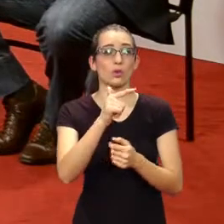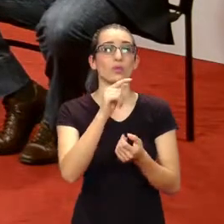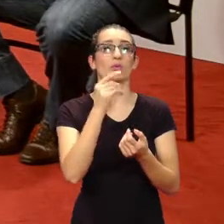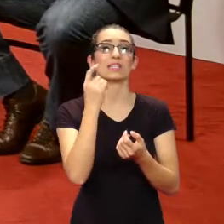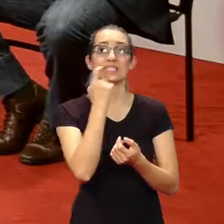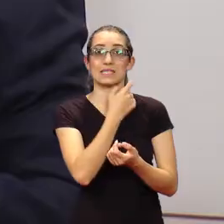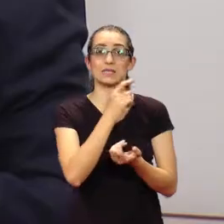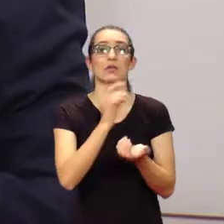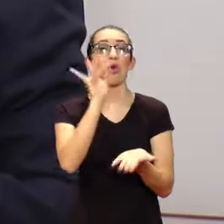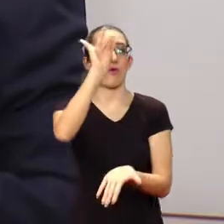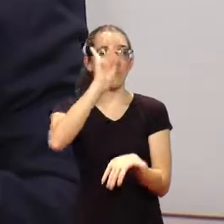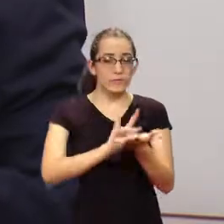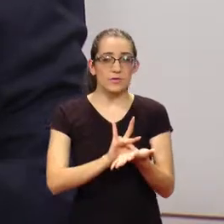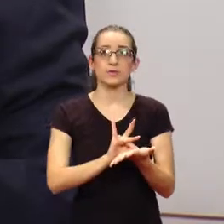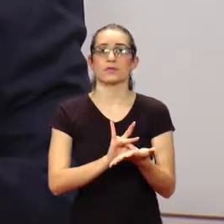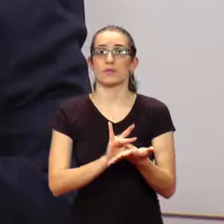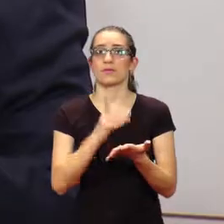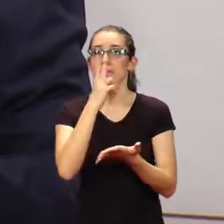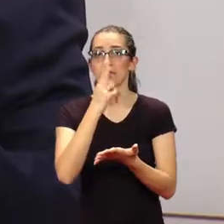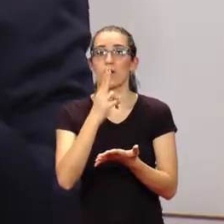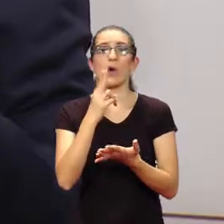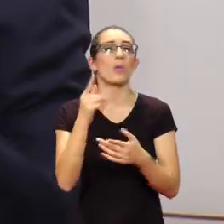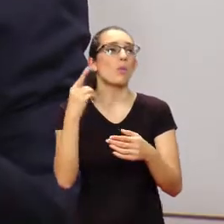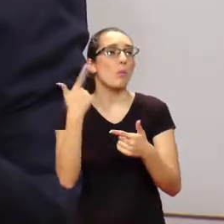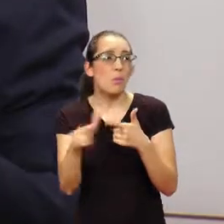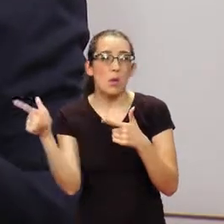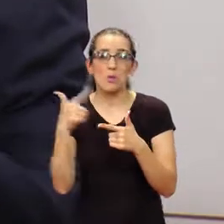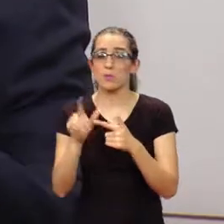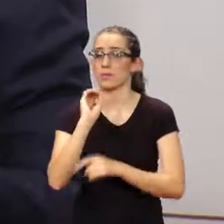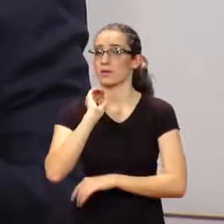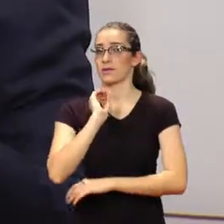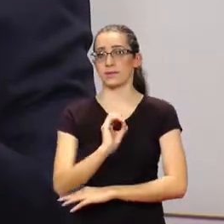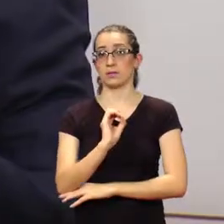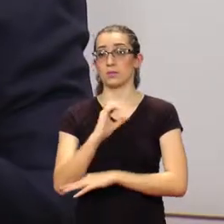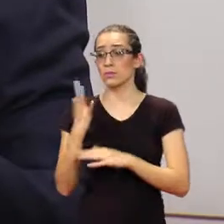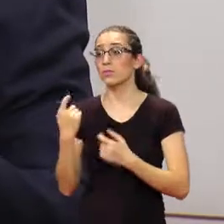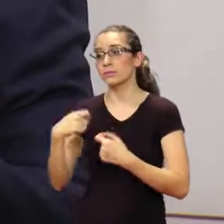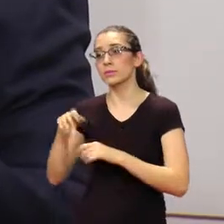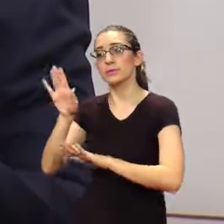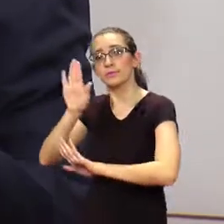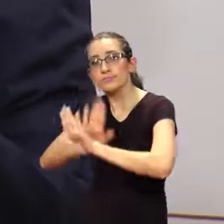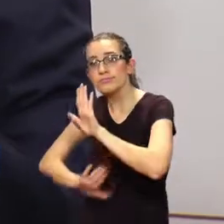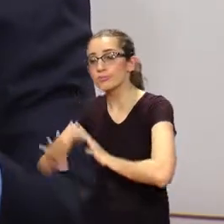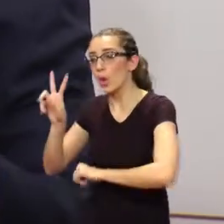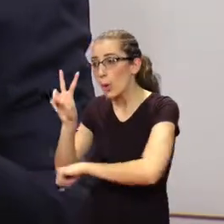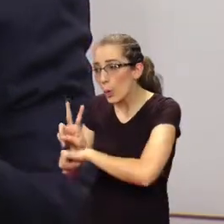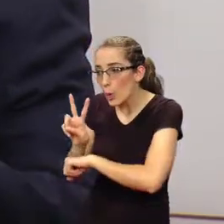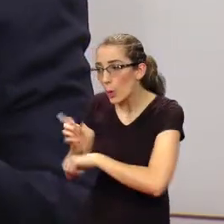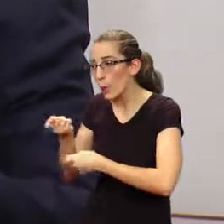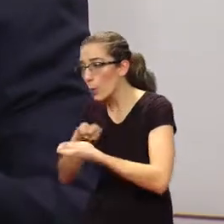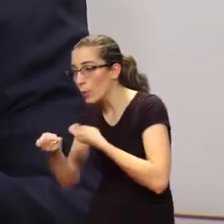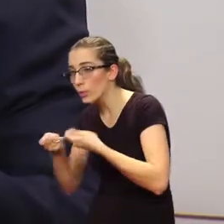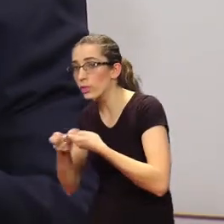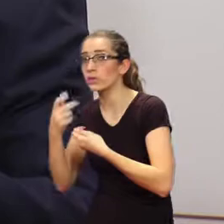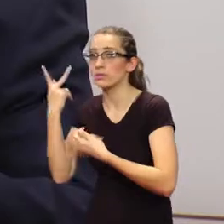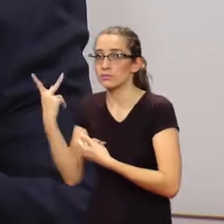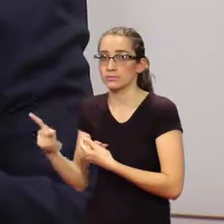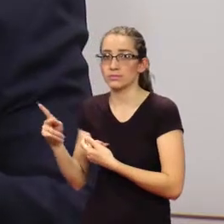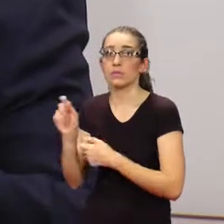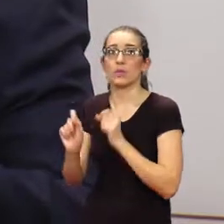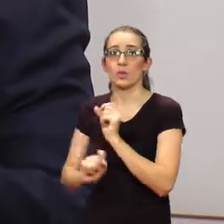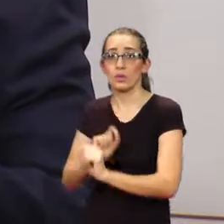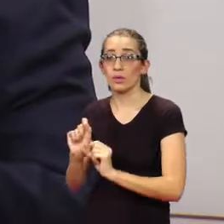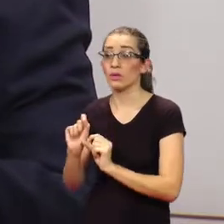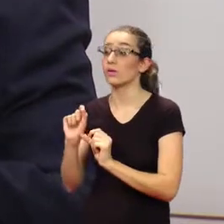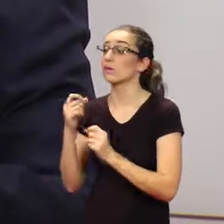permanentes, zero, né? Então, esse trio, né, o controle dietético, especialmente na infância, mais do que tudo, o controle da ingestão